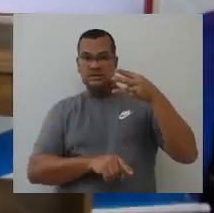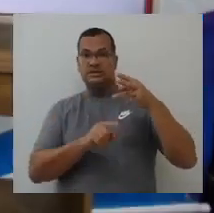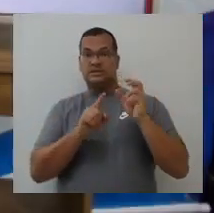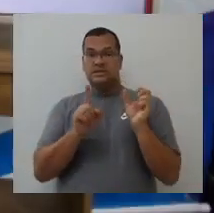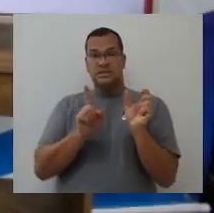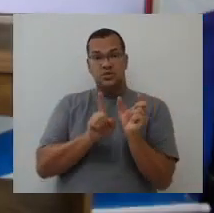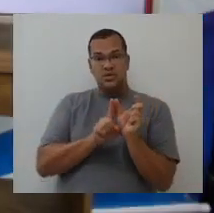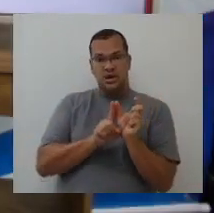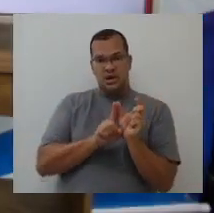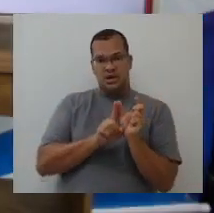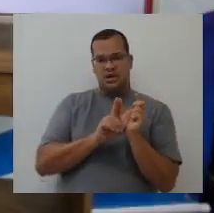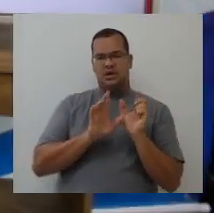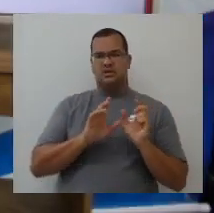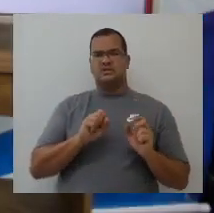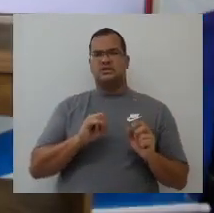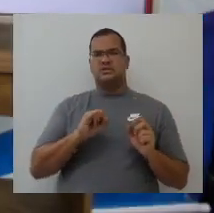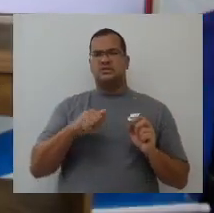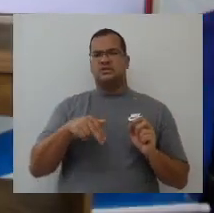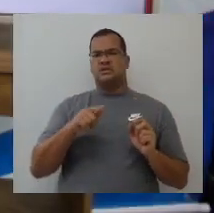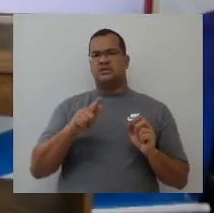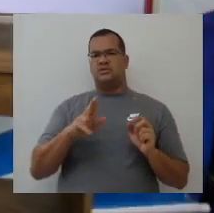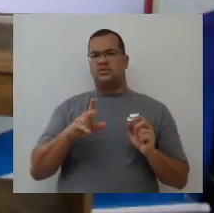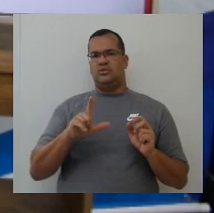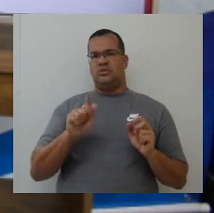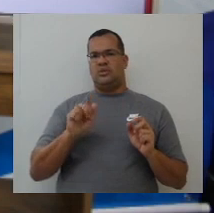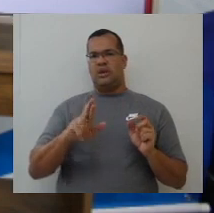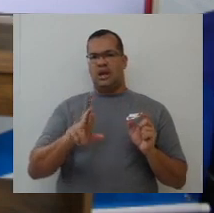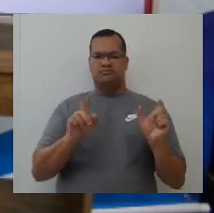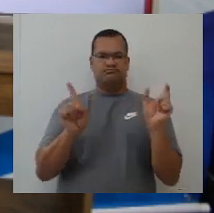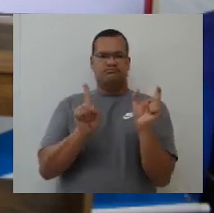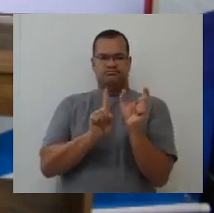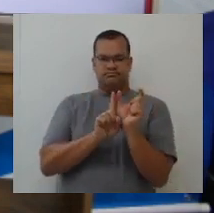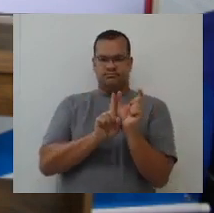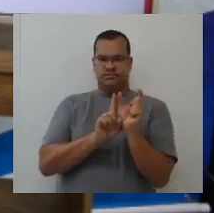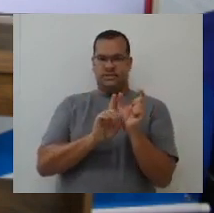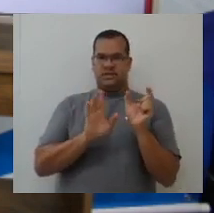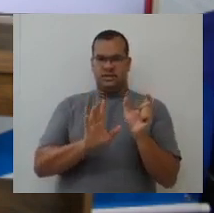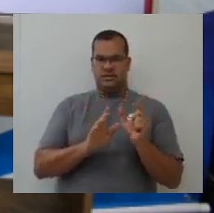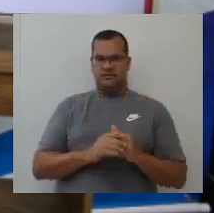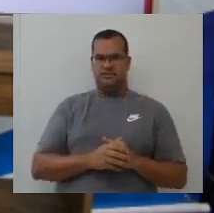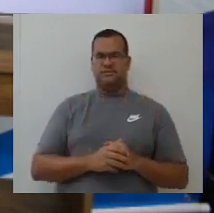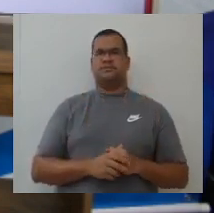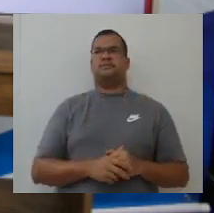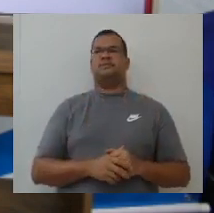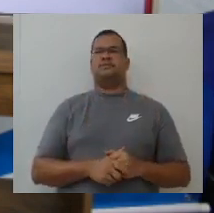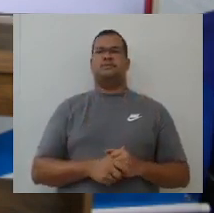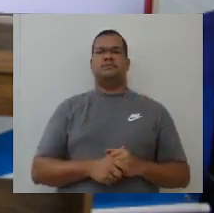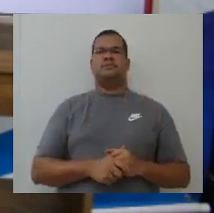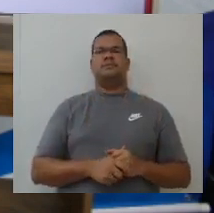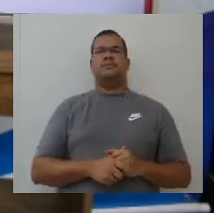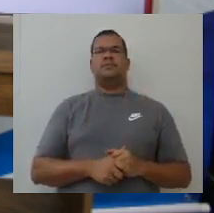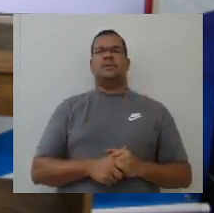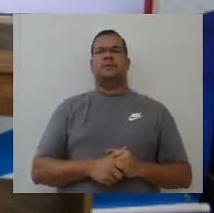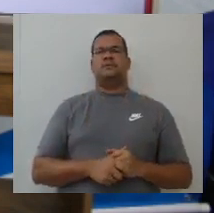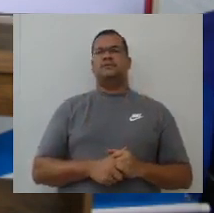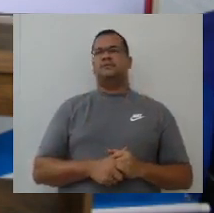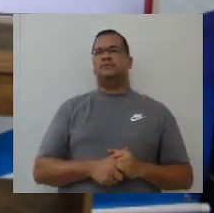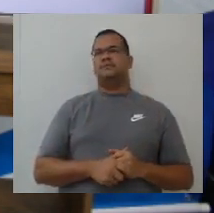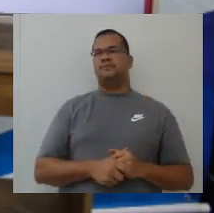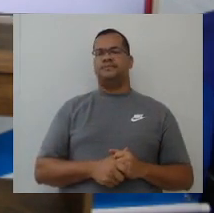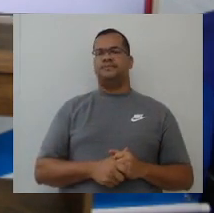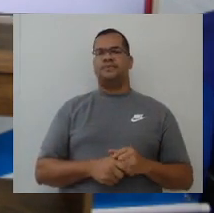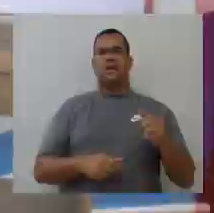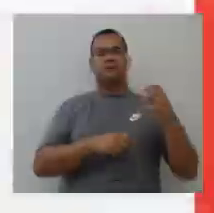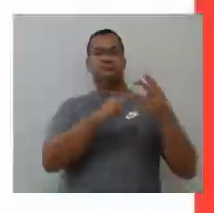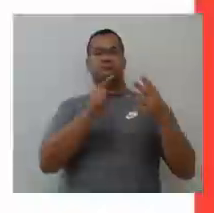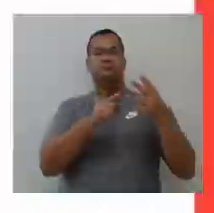inglês, eu não falo somente de um elemento, eu estou falando de 3 elementos. Vocês precisam deixar isso muito bem organizado na cabeça de vocês, tá certo? Então,